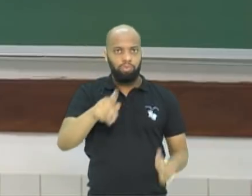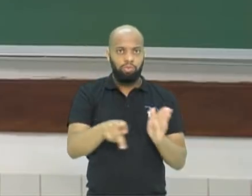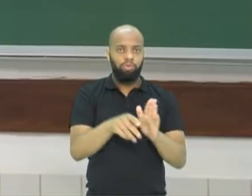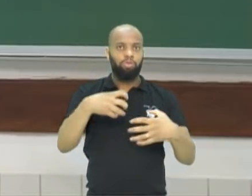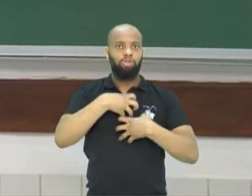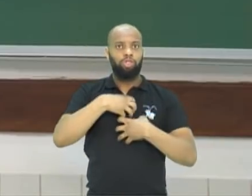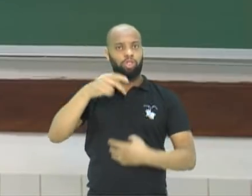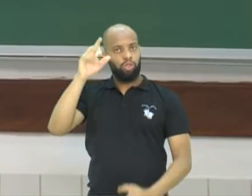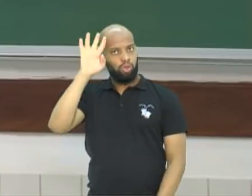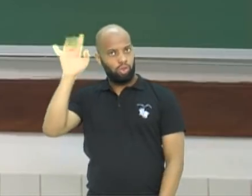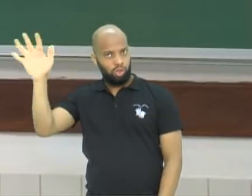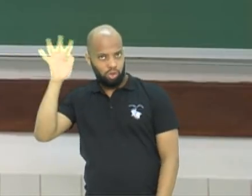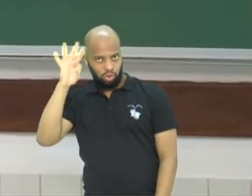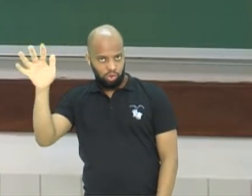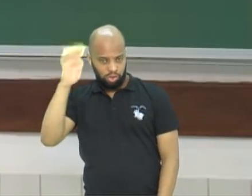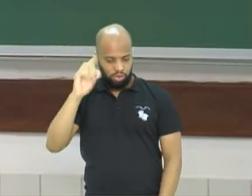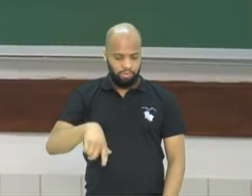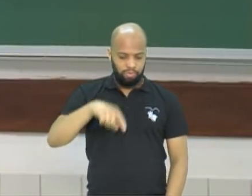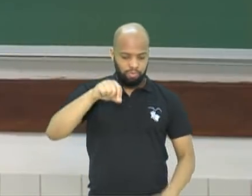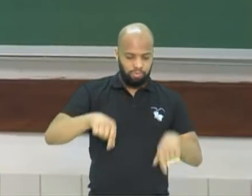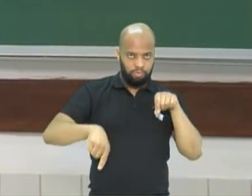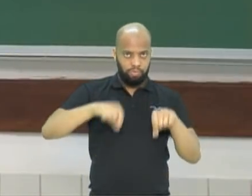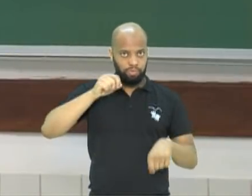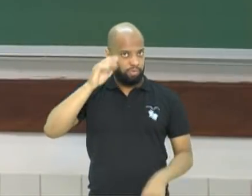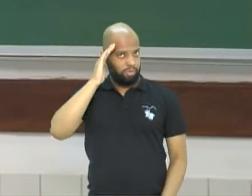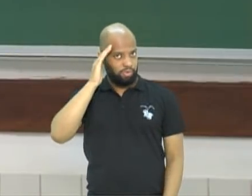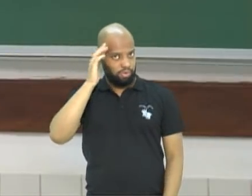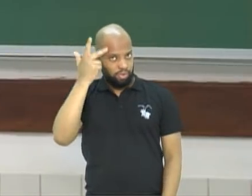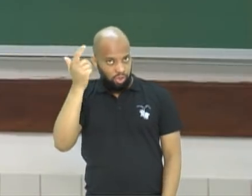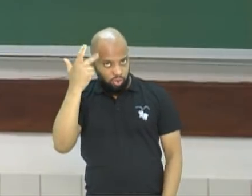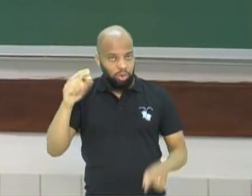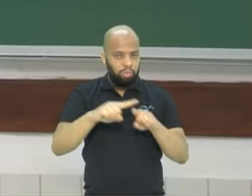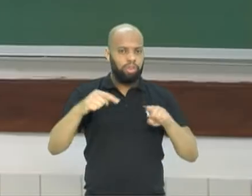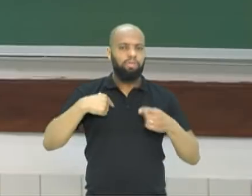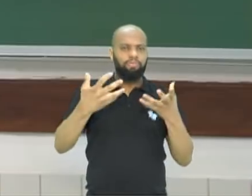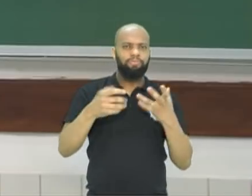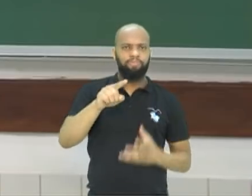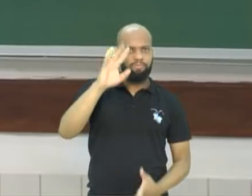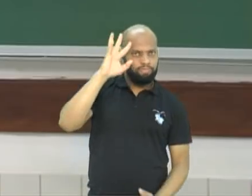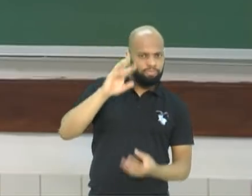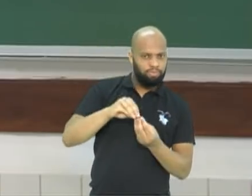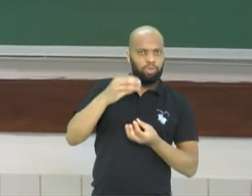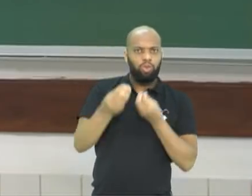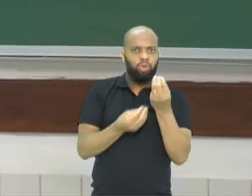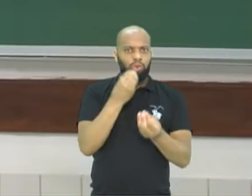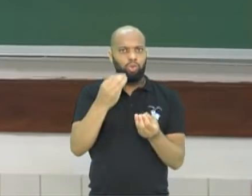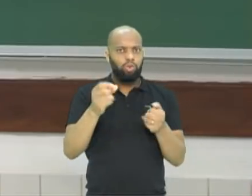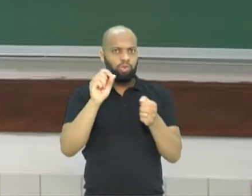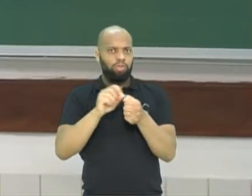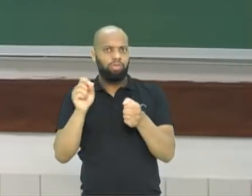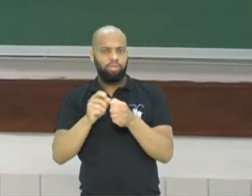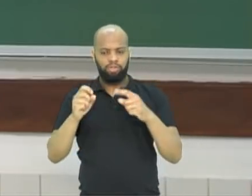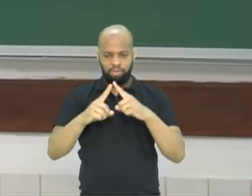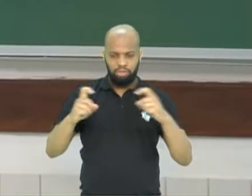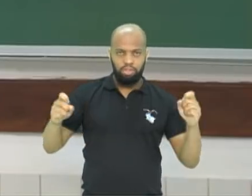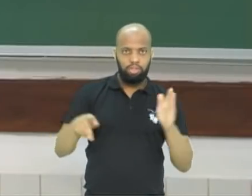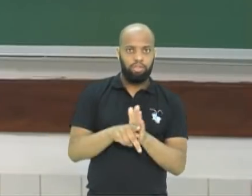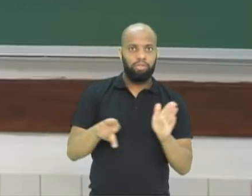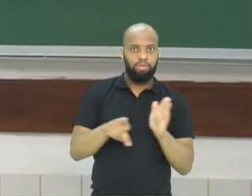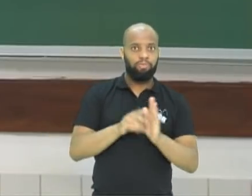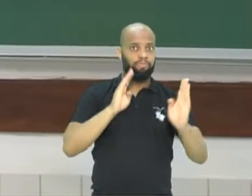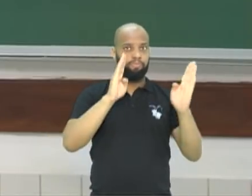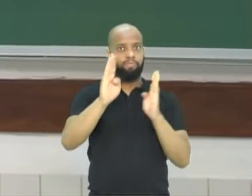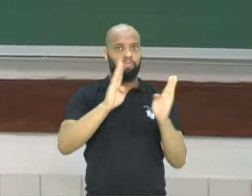seleção natural. Mas para além disso, eu gostaria que vocês entendessem como que foi a construção da ciência desde esse tempo até os